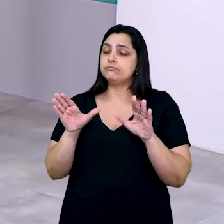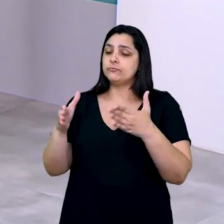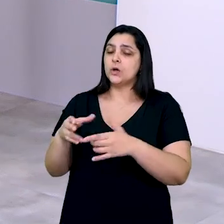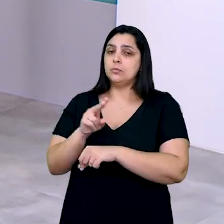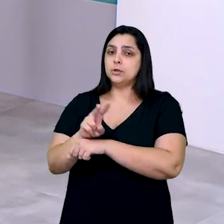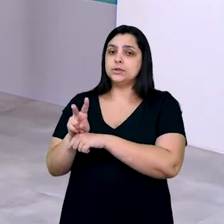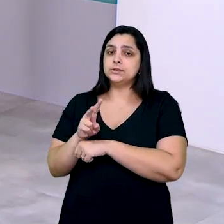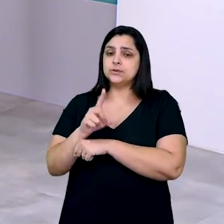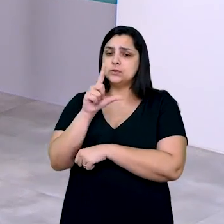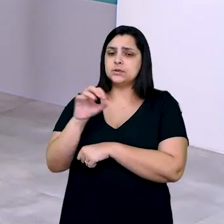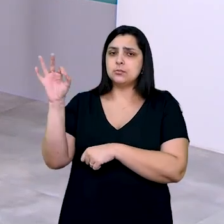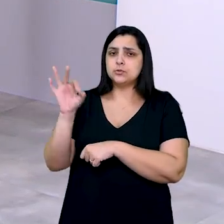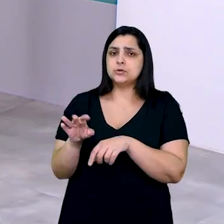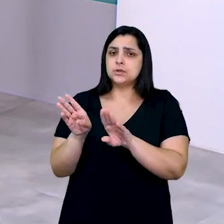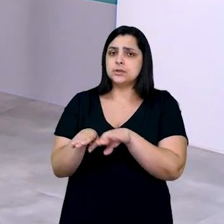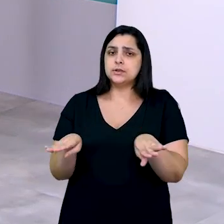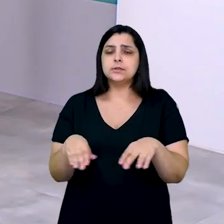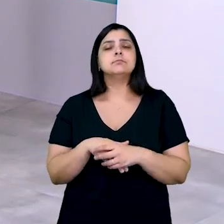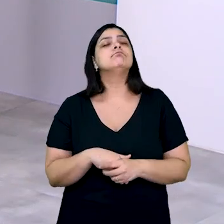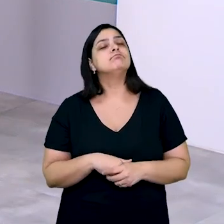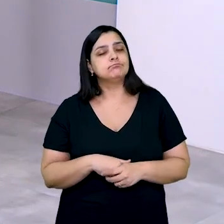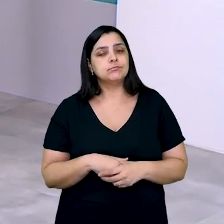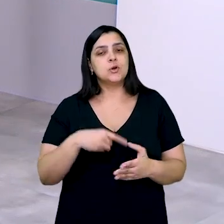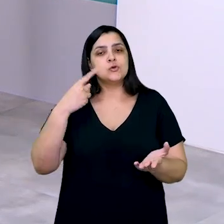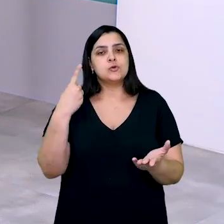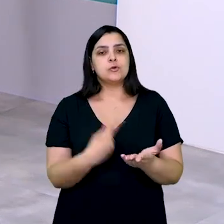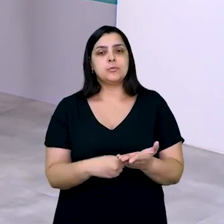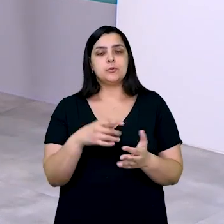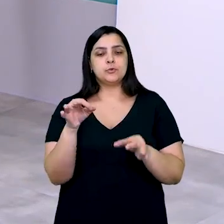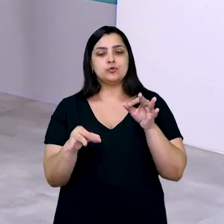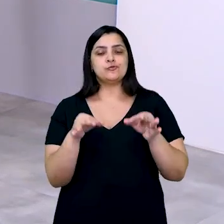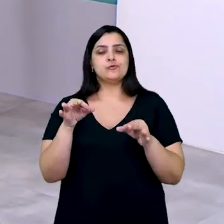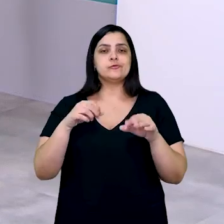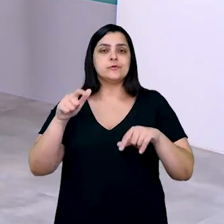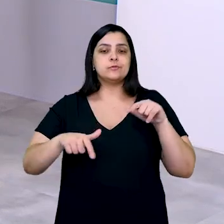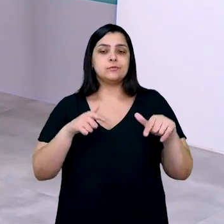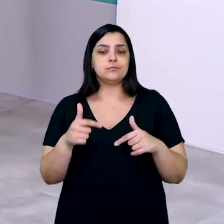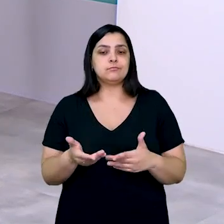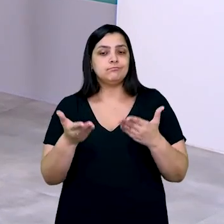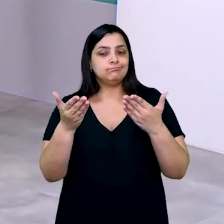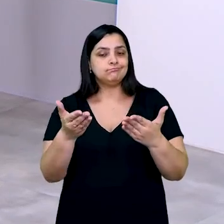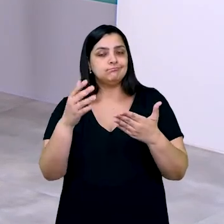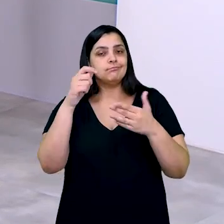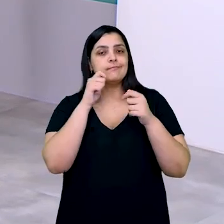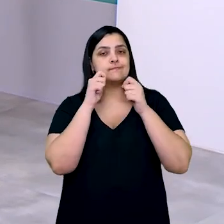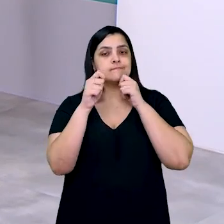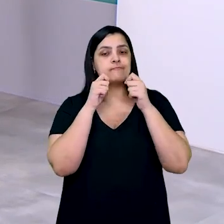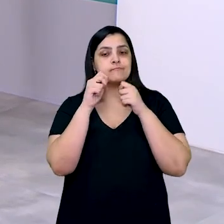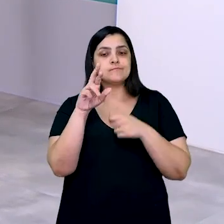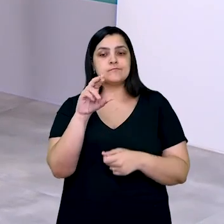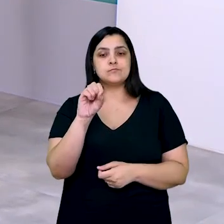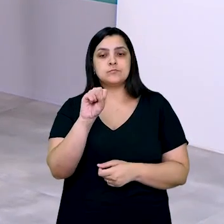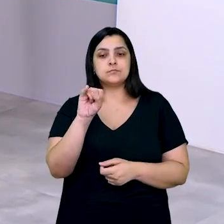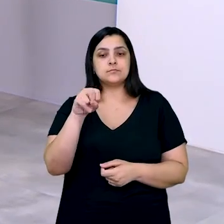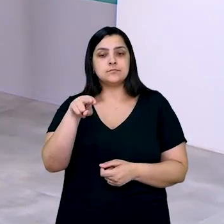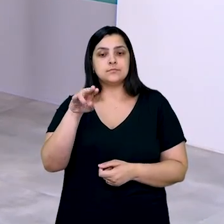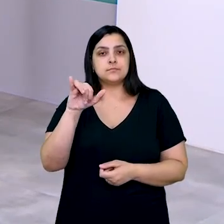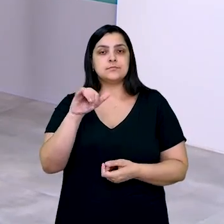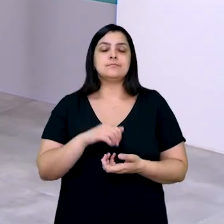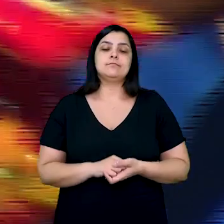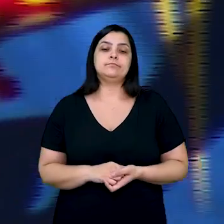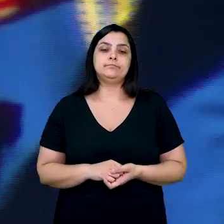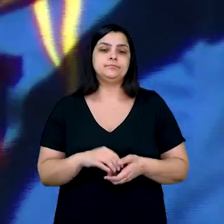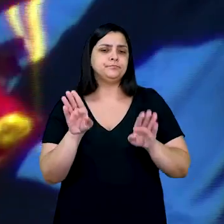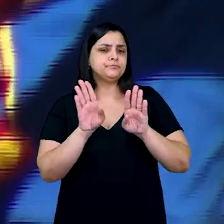olhar voltado para a proteção integral da criança são alguns compromissos do Judiciário Trabalhista. Vamos saber mais na reportagem de Rossini